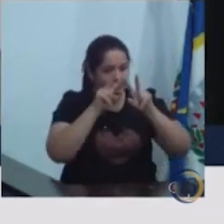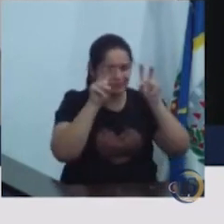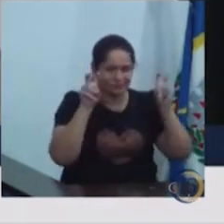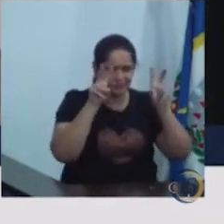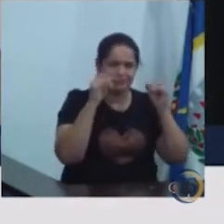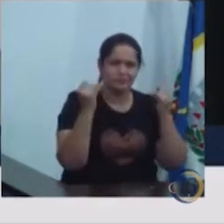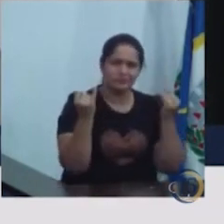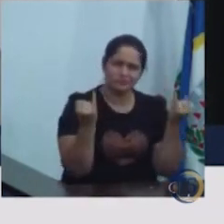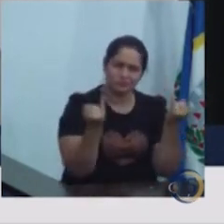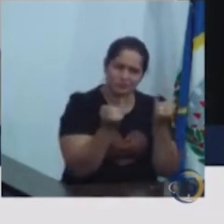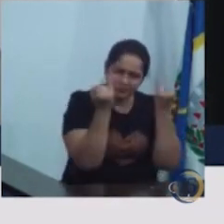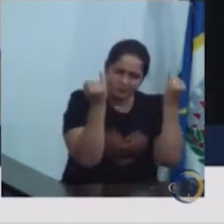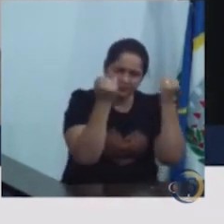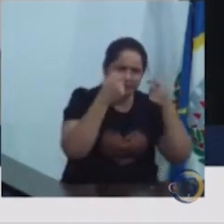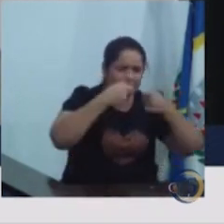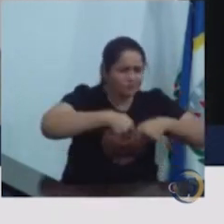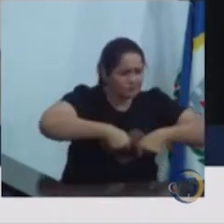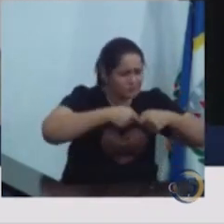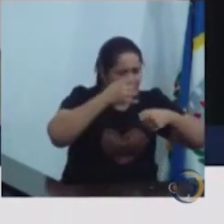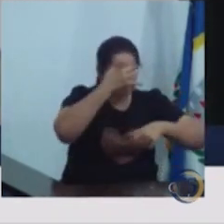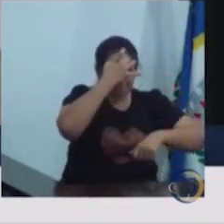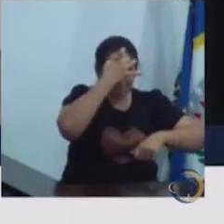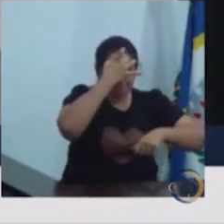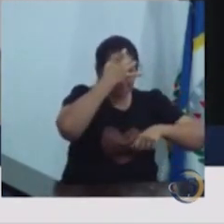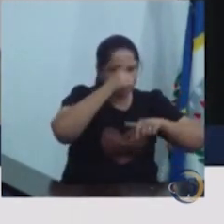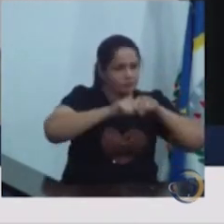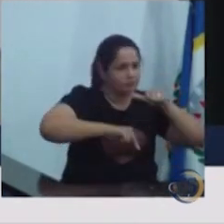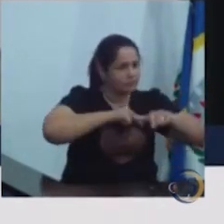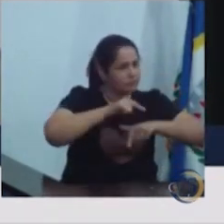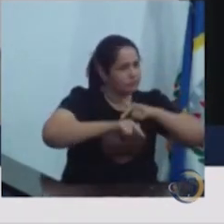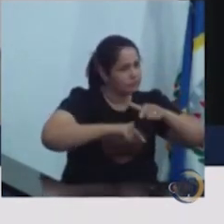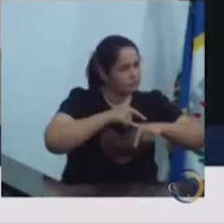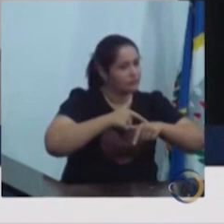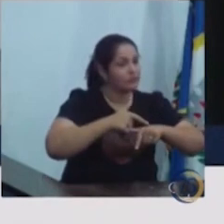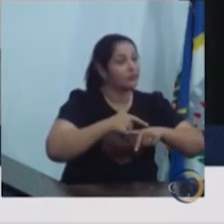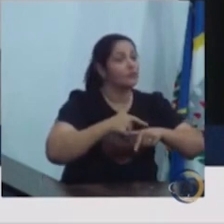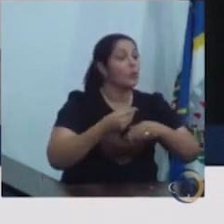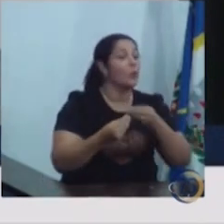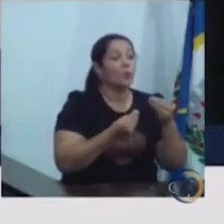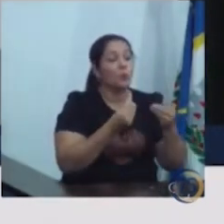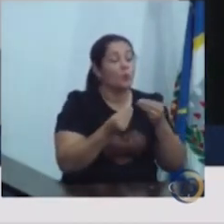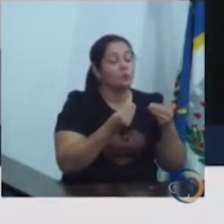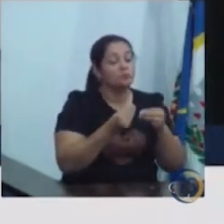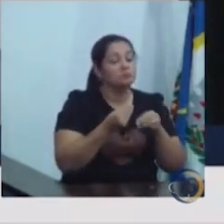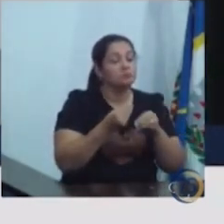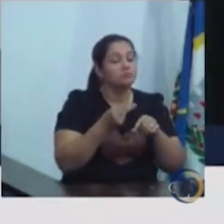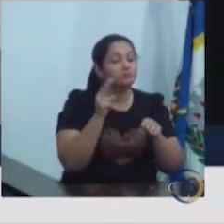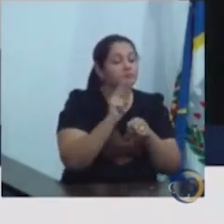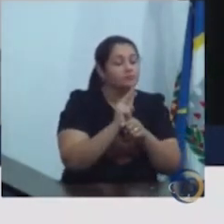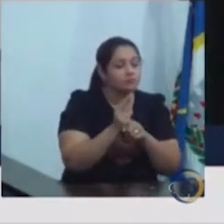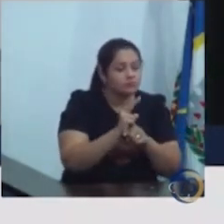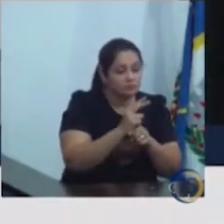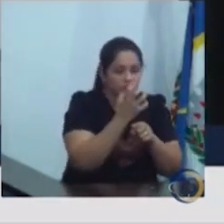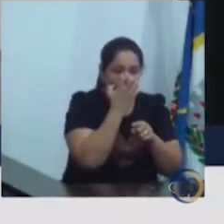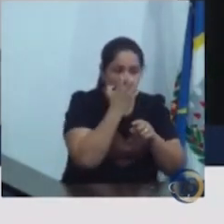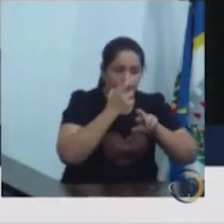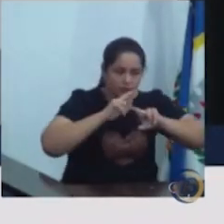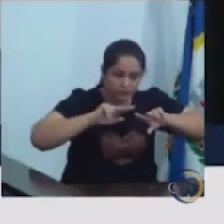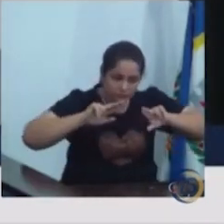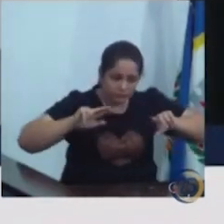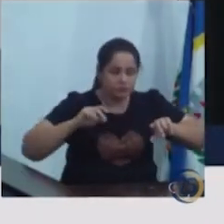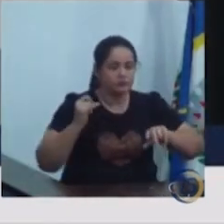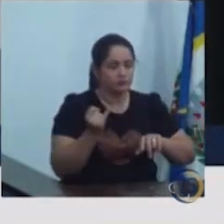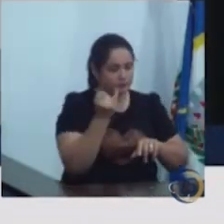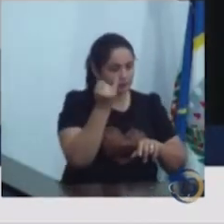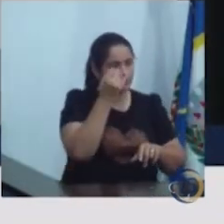se importar, da conscientização do trabalho e da importância que é isso dentro da comunidade de Votuporanga,